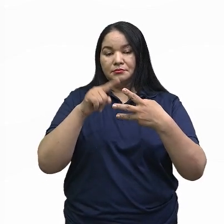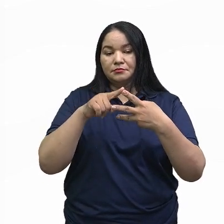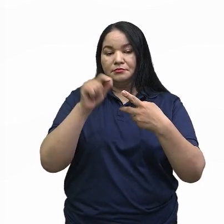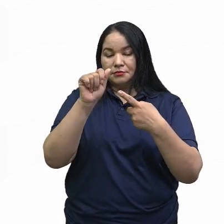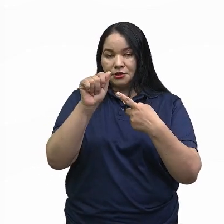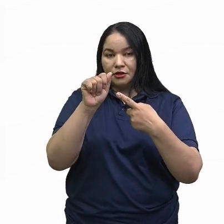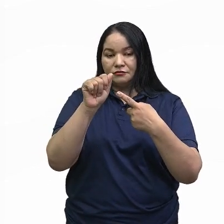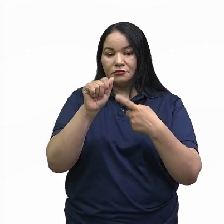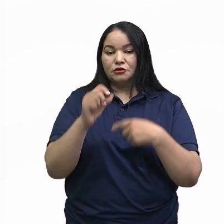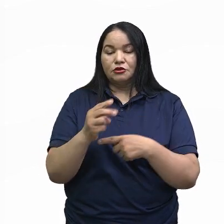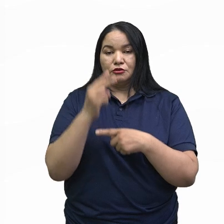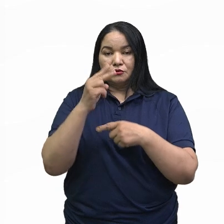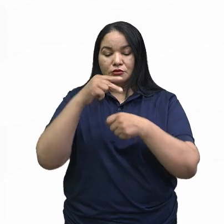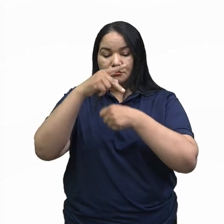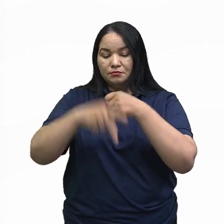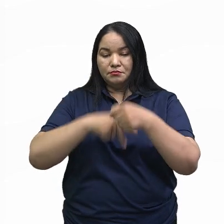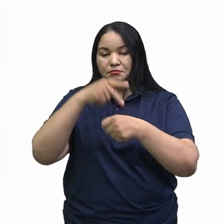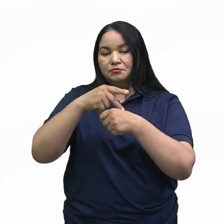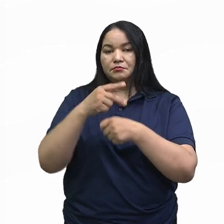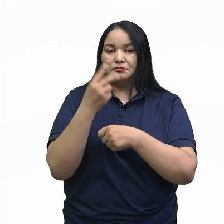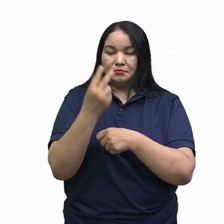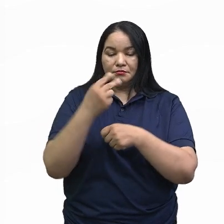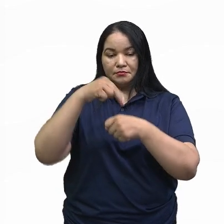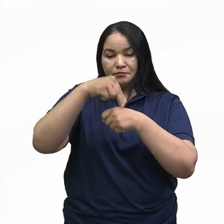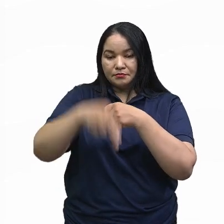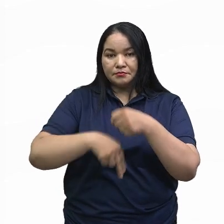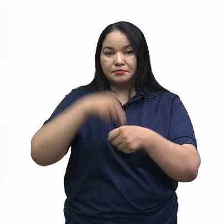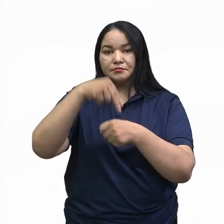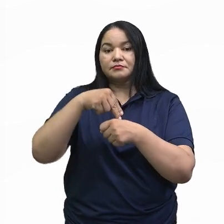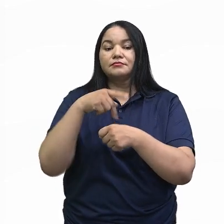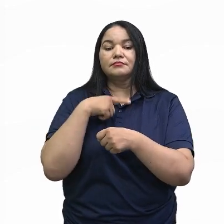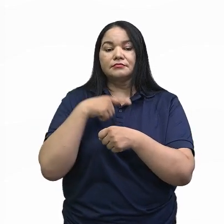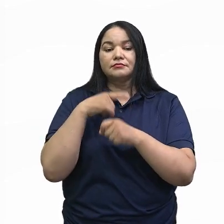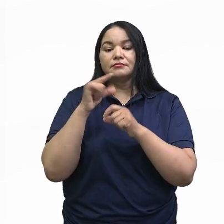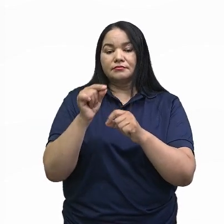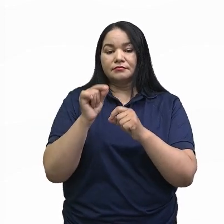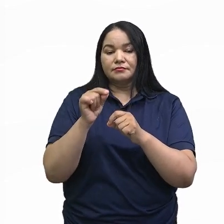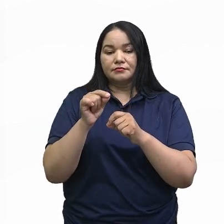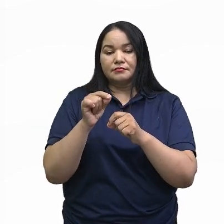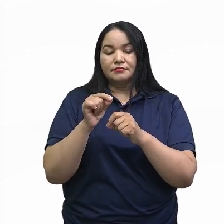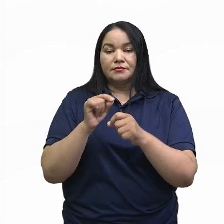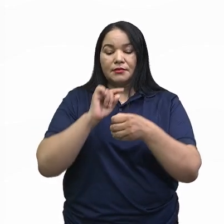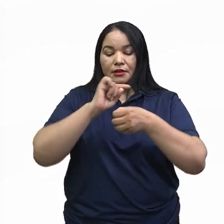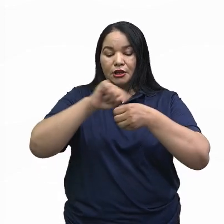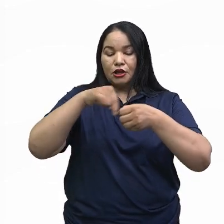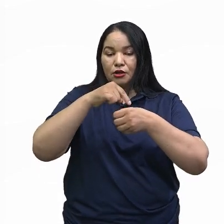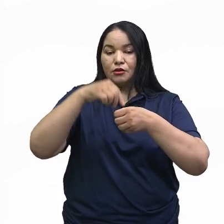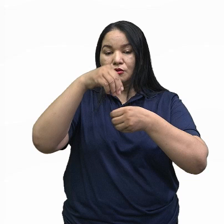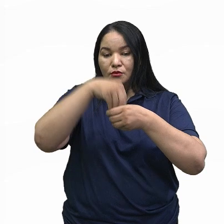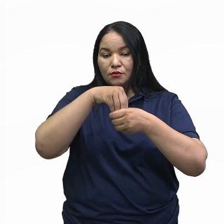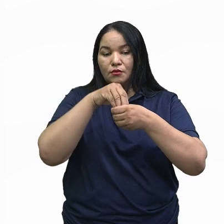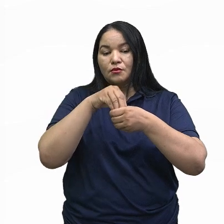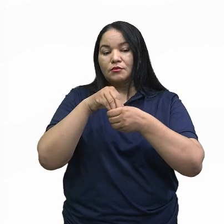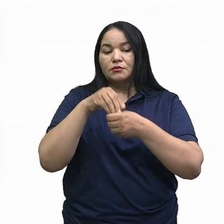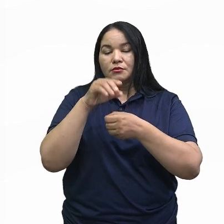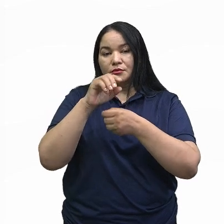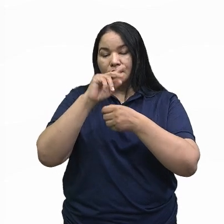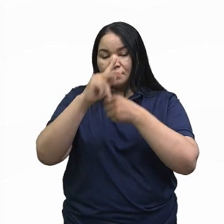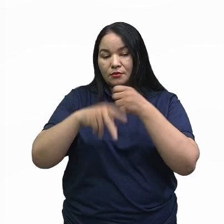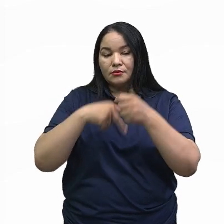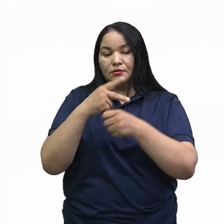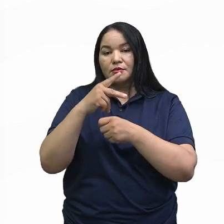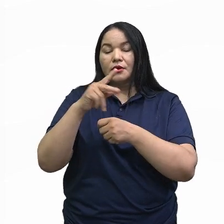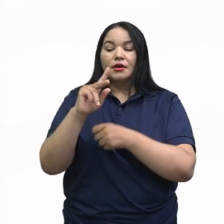emissão é de 2 prótons e 2 nêutrons. Então, a gente vai ter um que a gente chama de núcleo do hélio, númerozinho